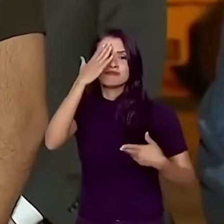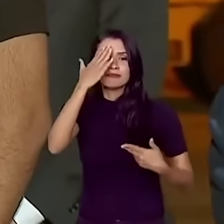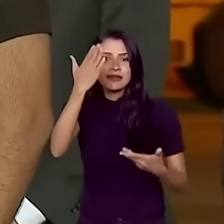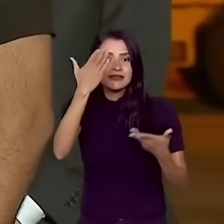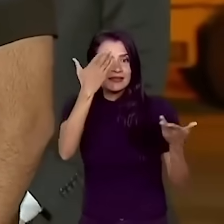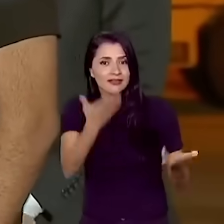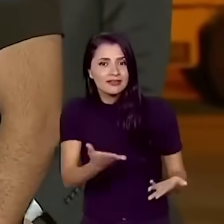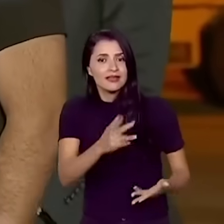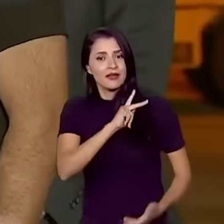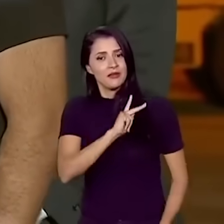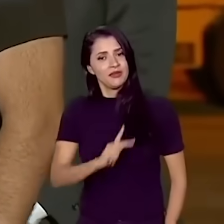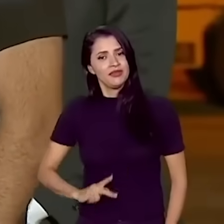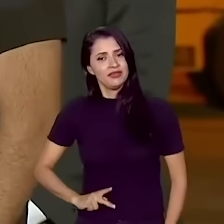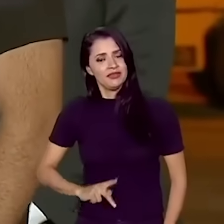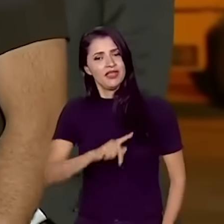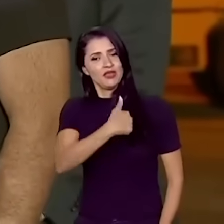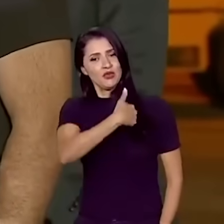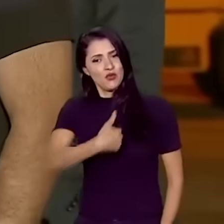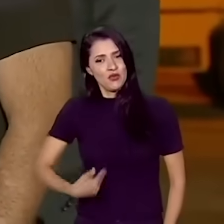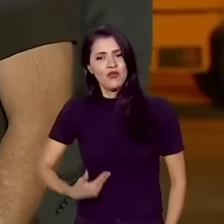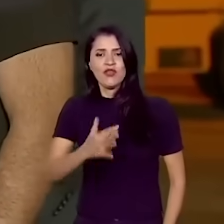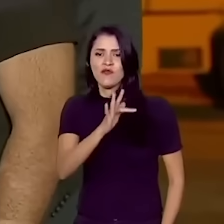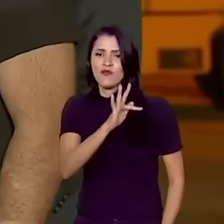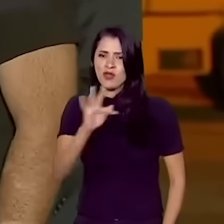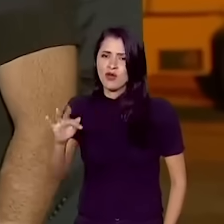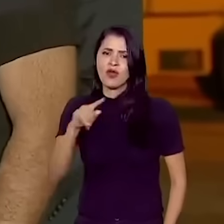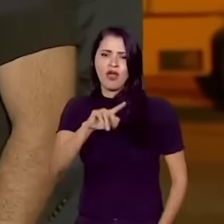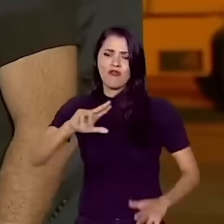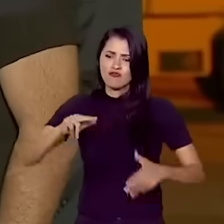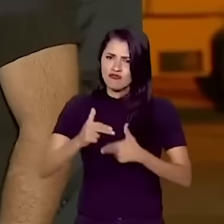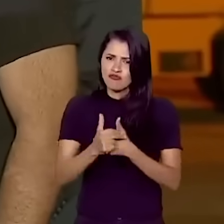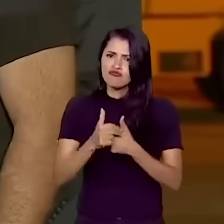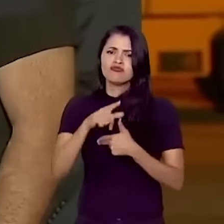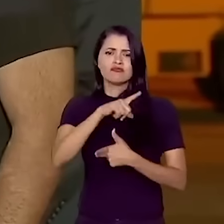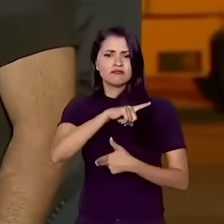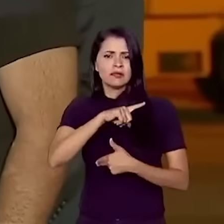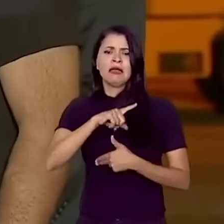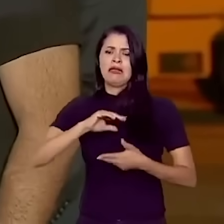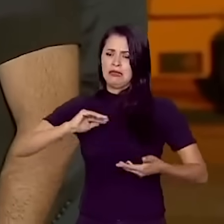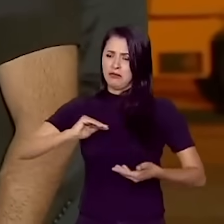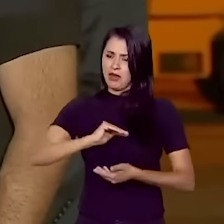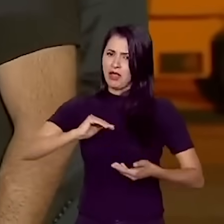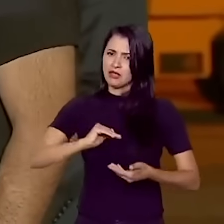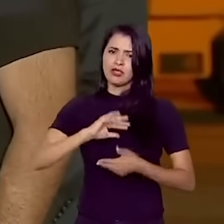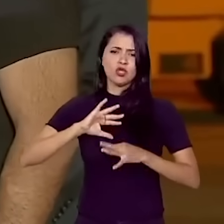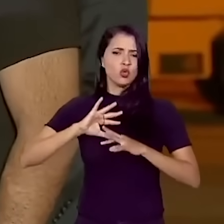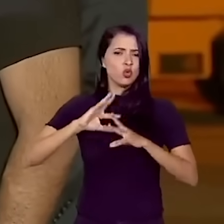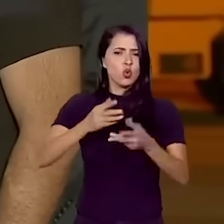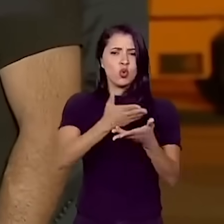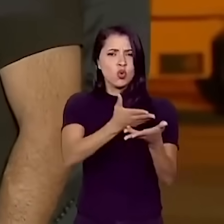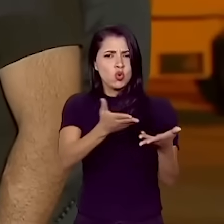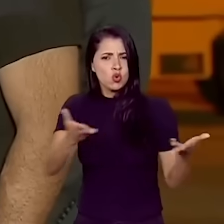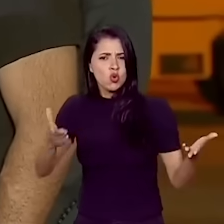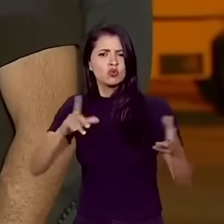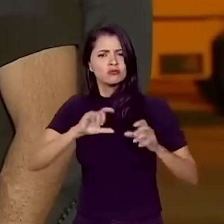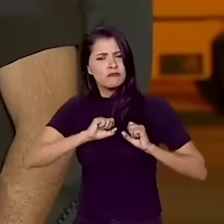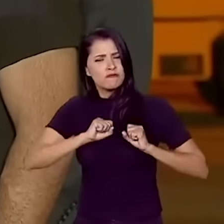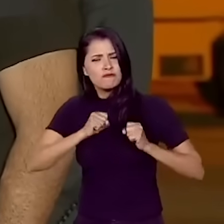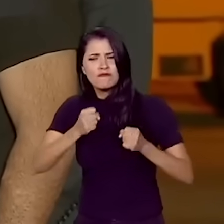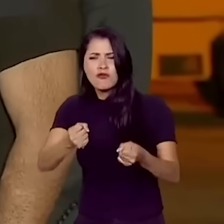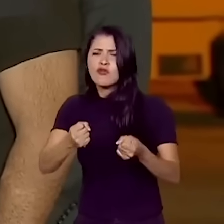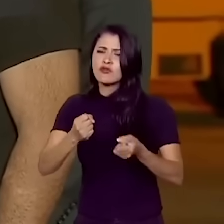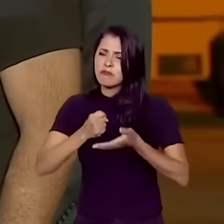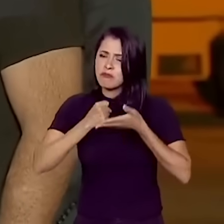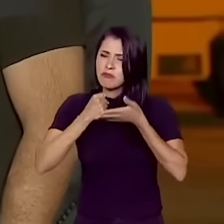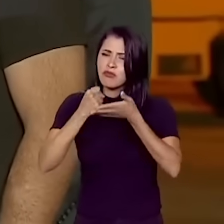agradecer ao presidente, governo federal, Força Aérea, Imaraty, todos vocês pela essa força,